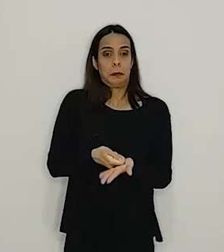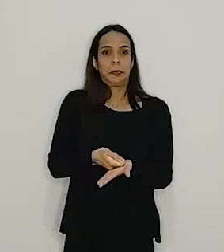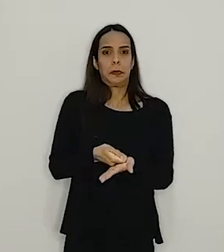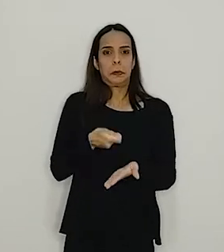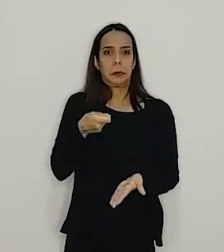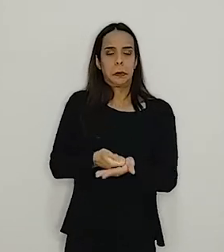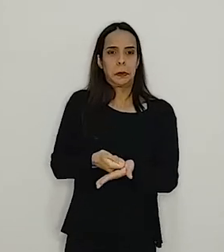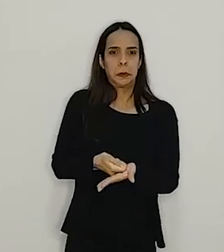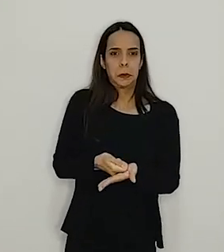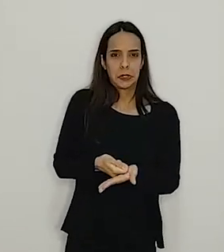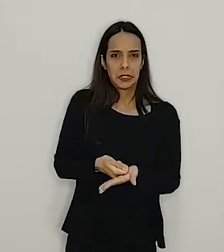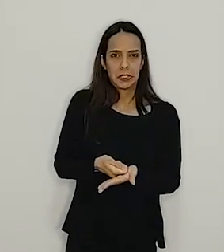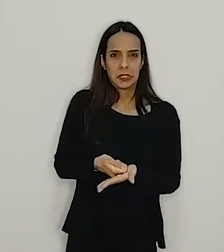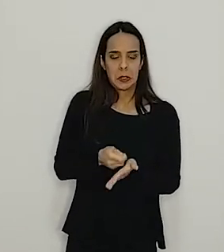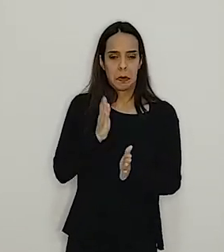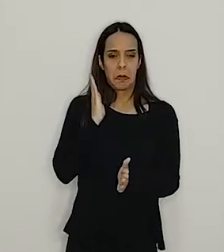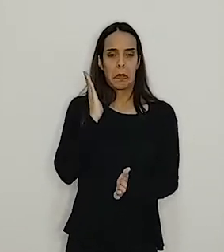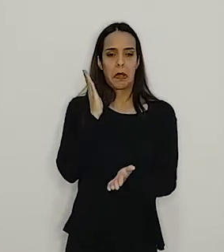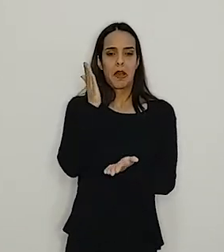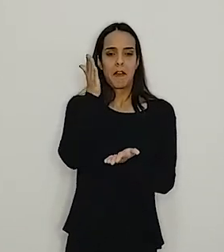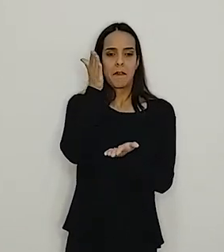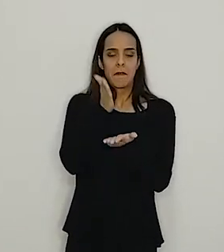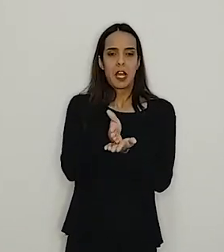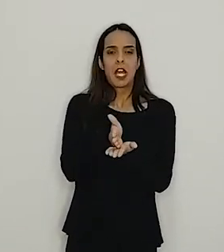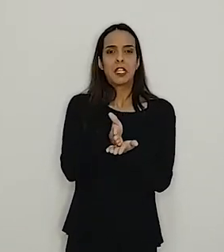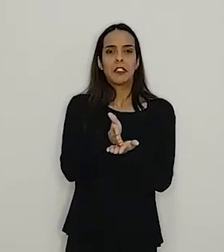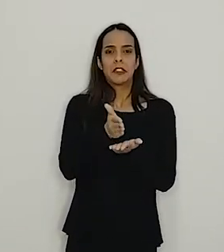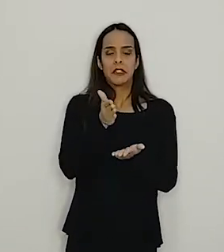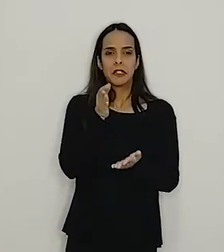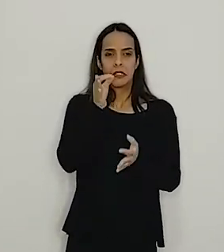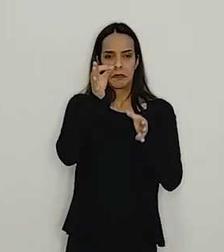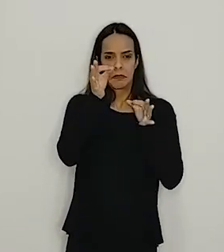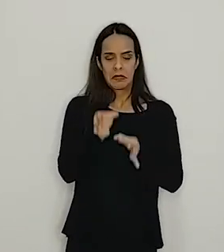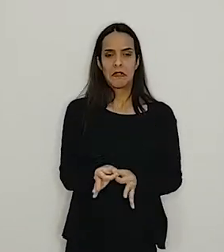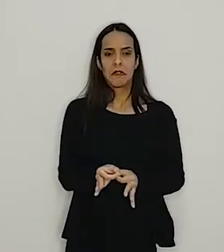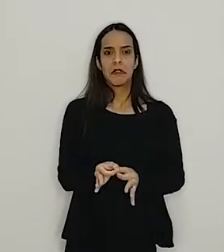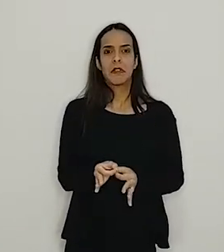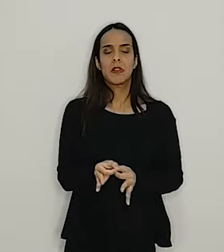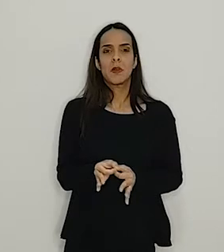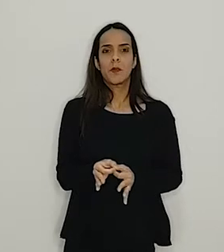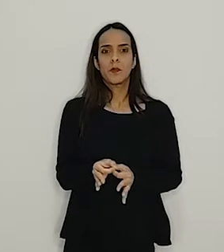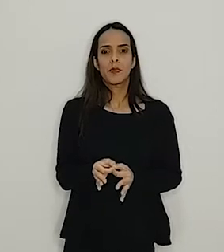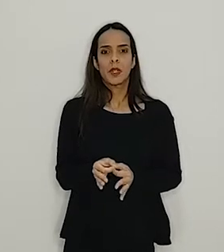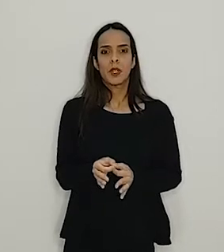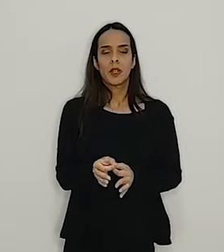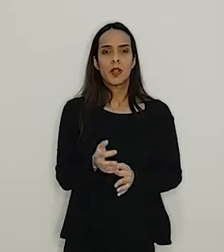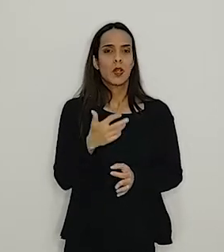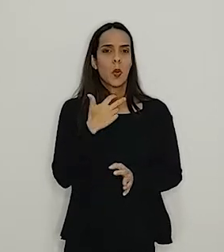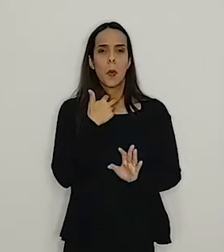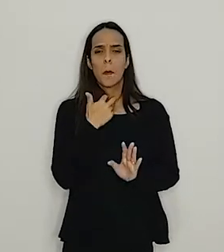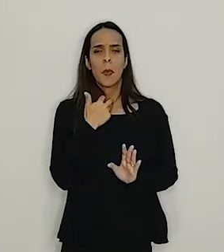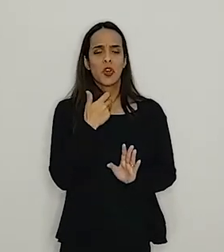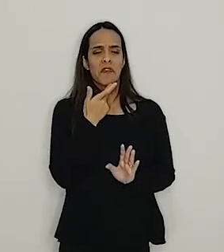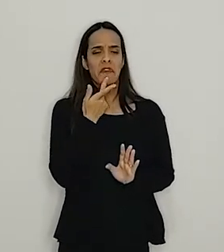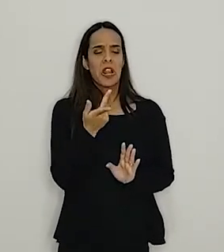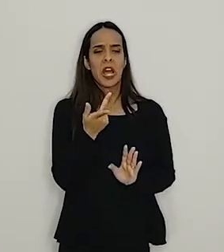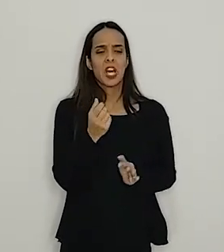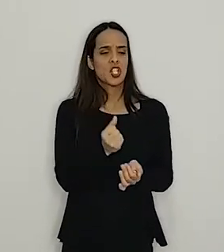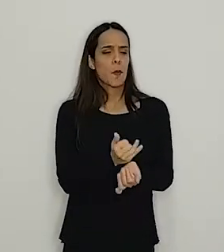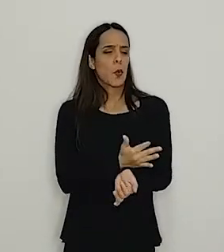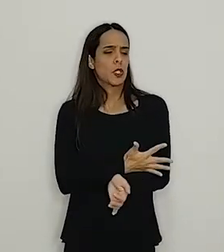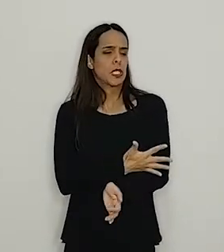coisa rígida, de uma coisa inflexível, de uma coisa onde não há necessidade de se falar